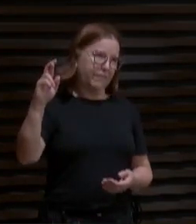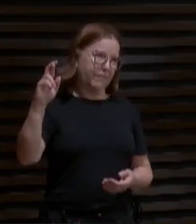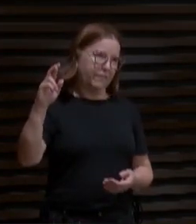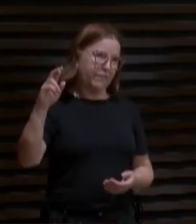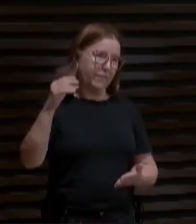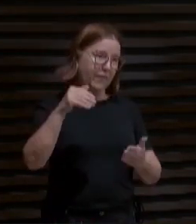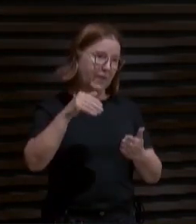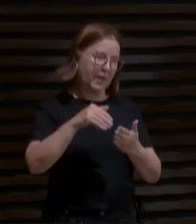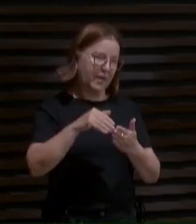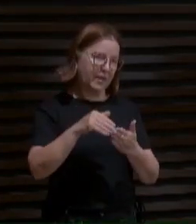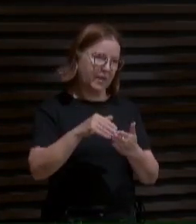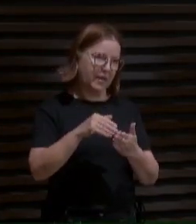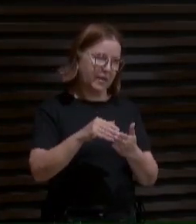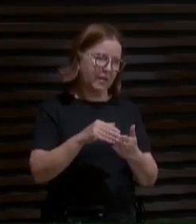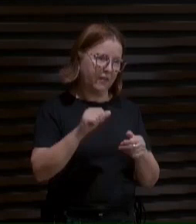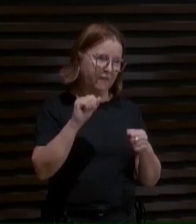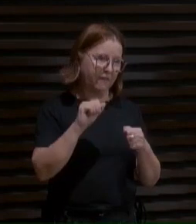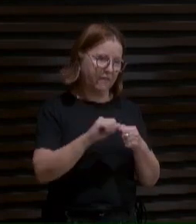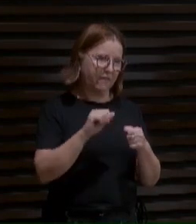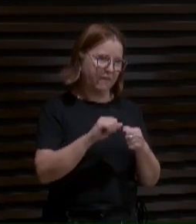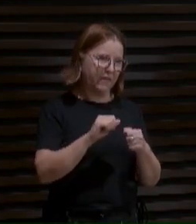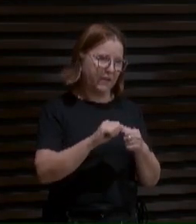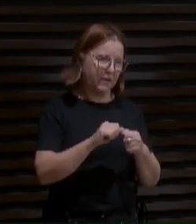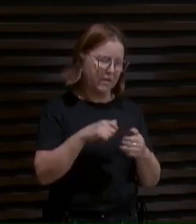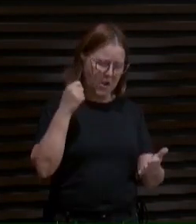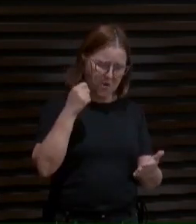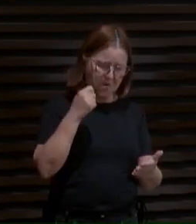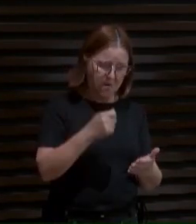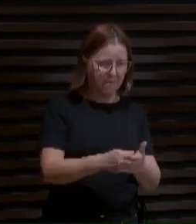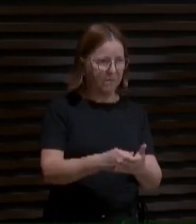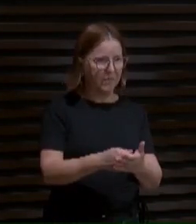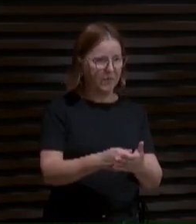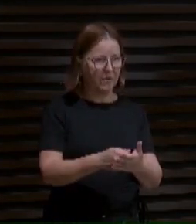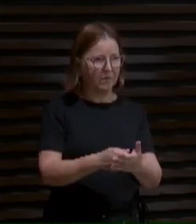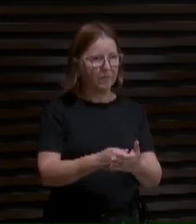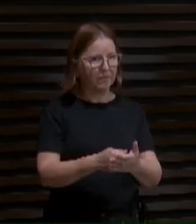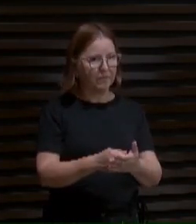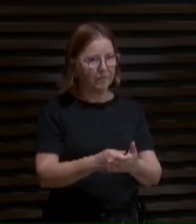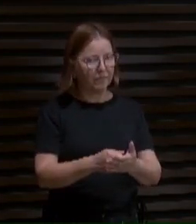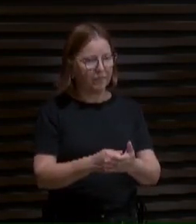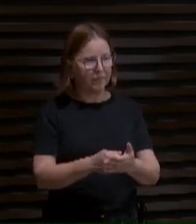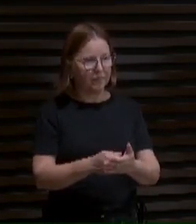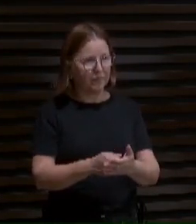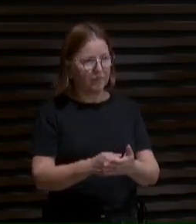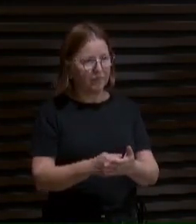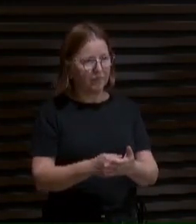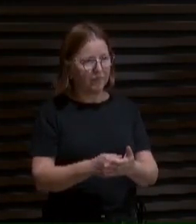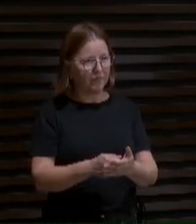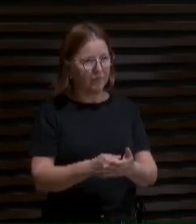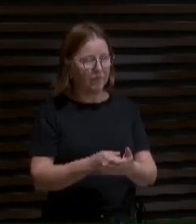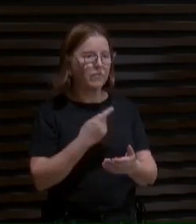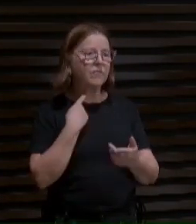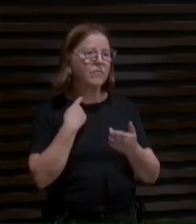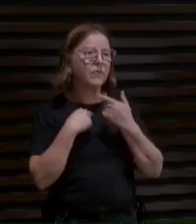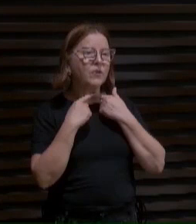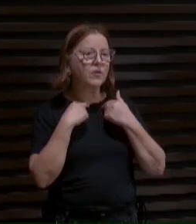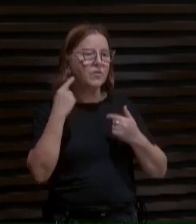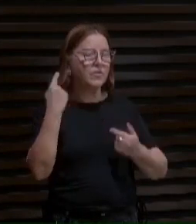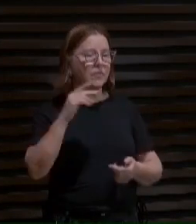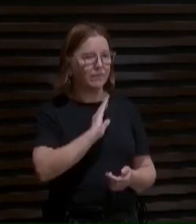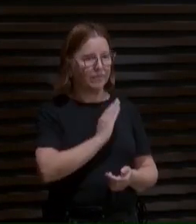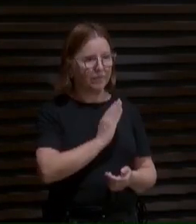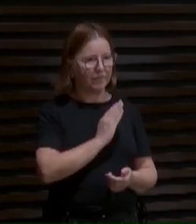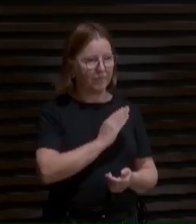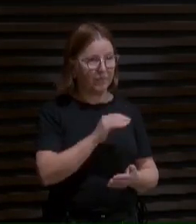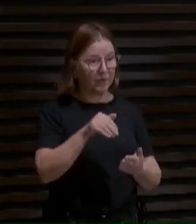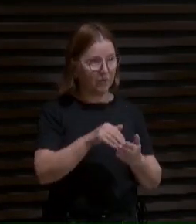até que tenha executado o cumprimento e cumprido os desígnios do seu coração.